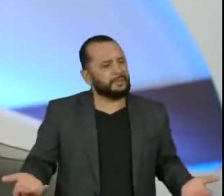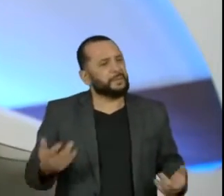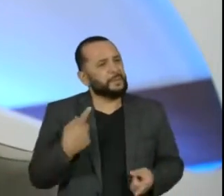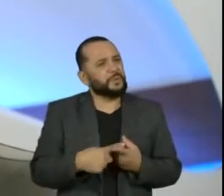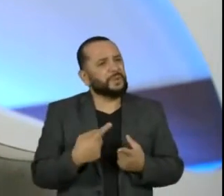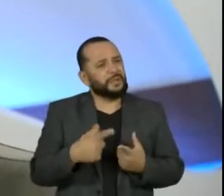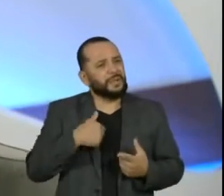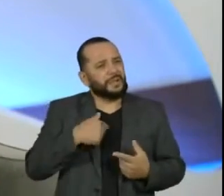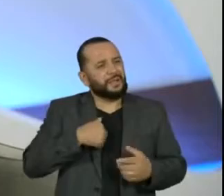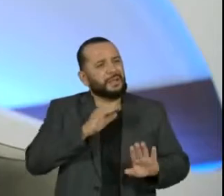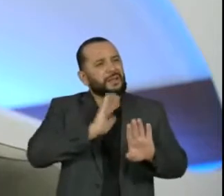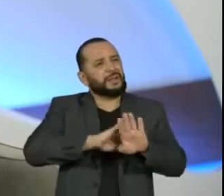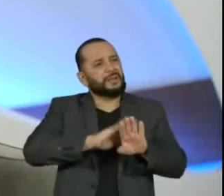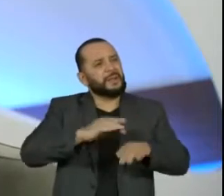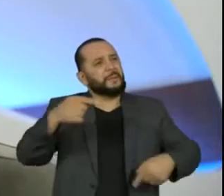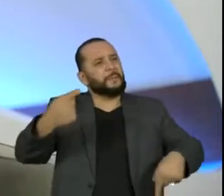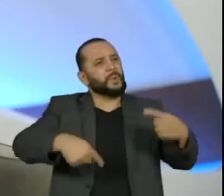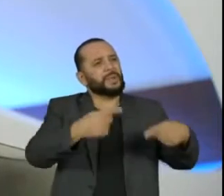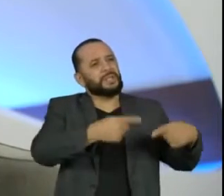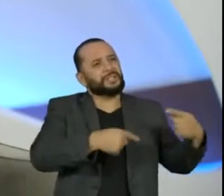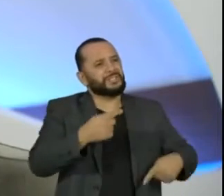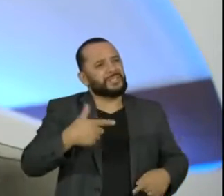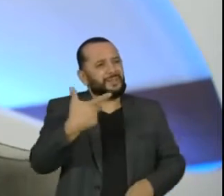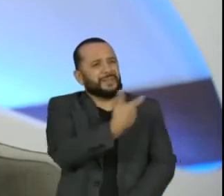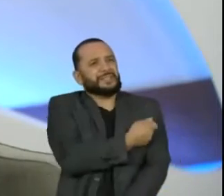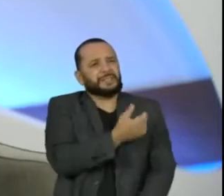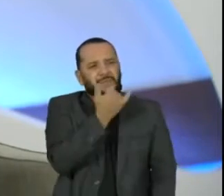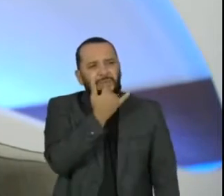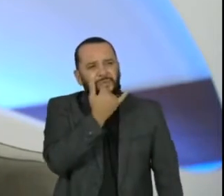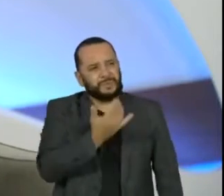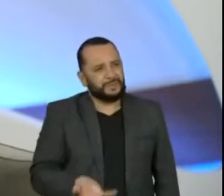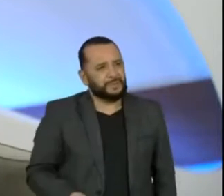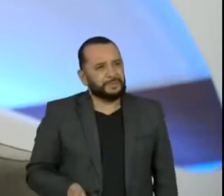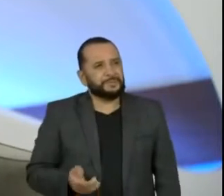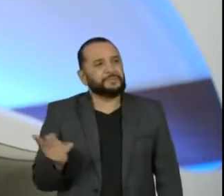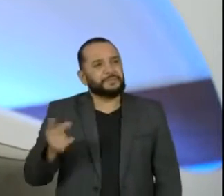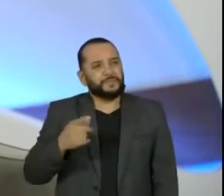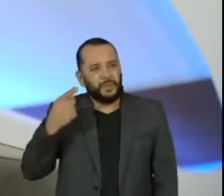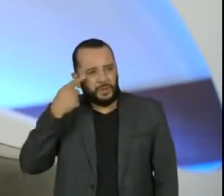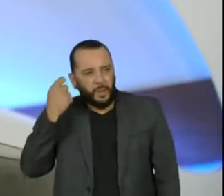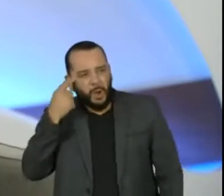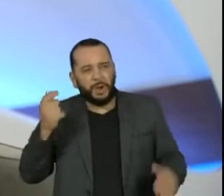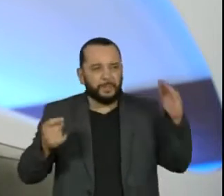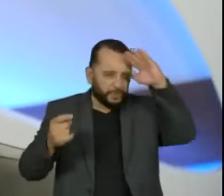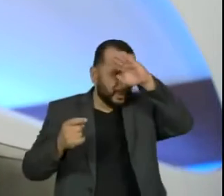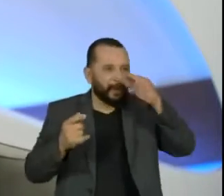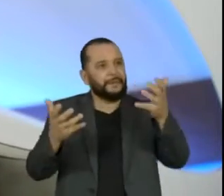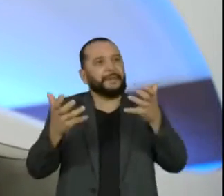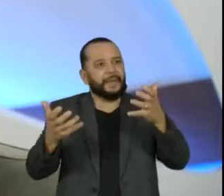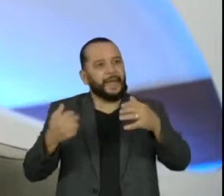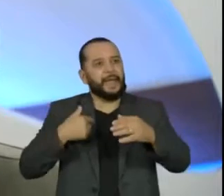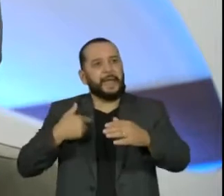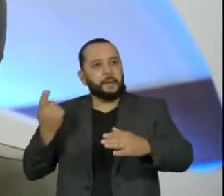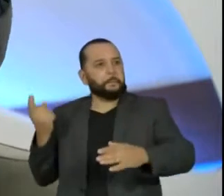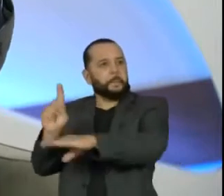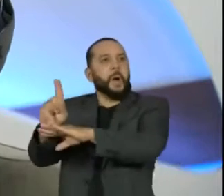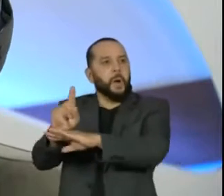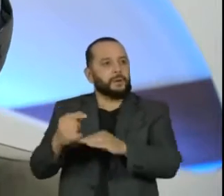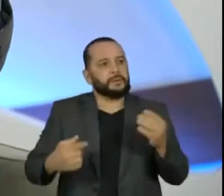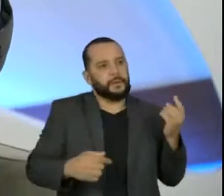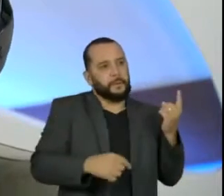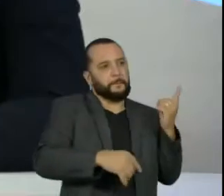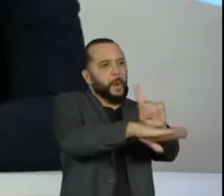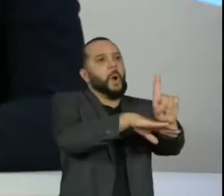politizando para politizar, exatamente. Porque tudo que eles querem é serem os protagonistas de